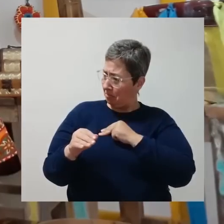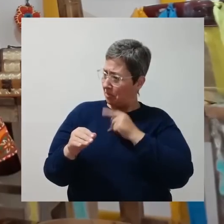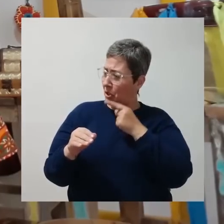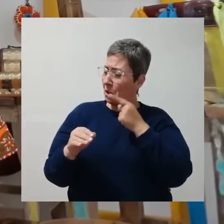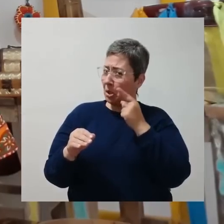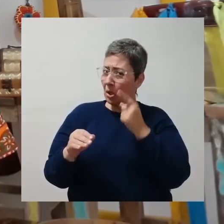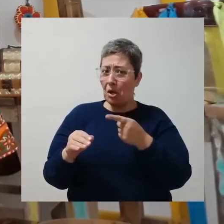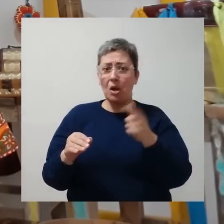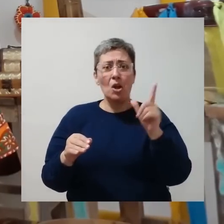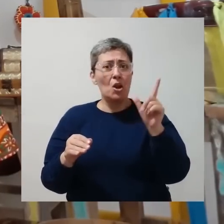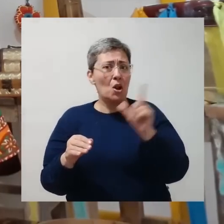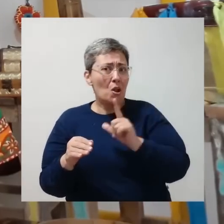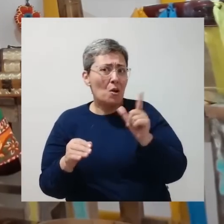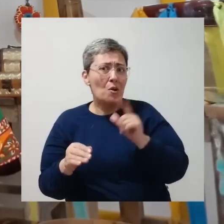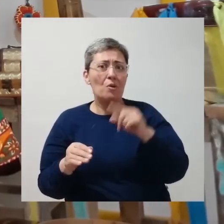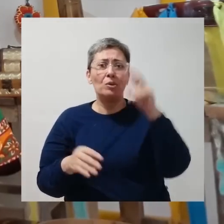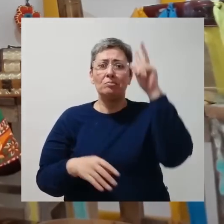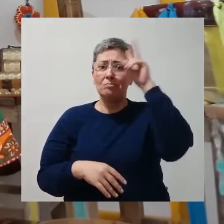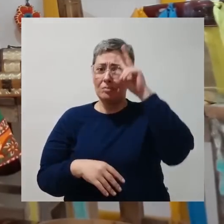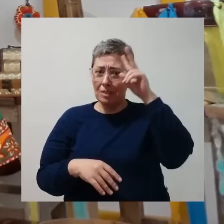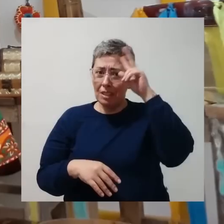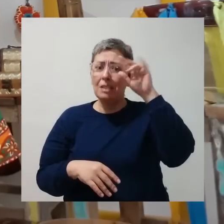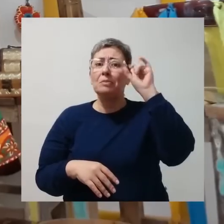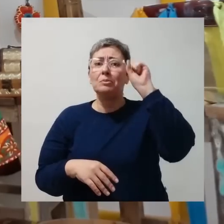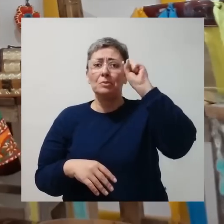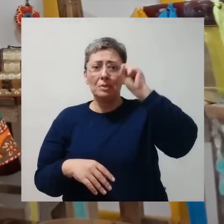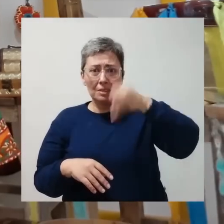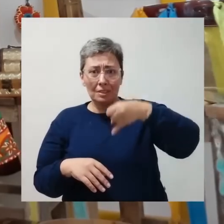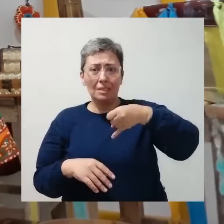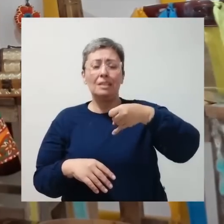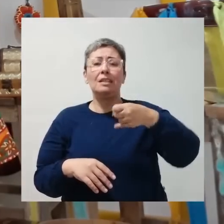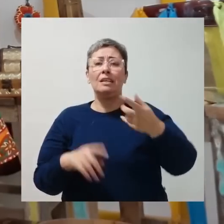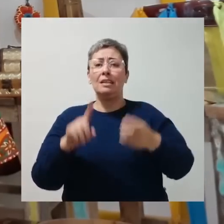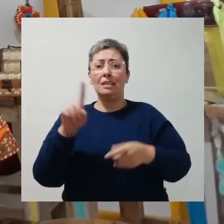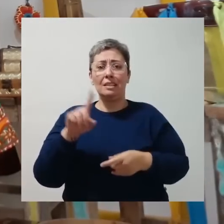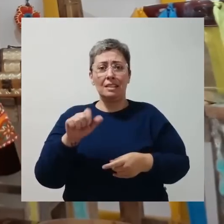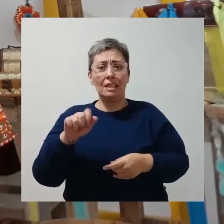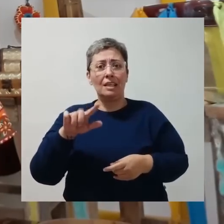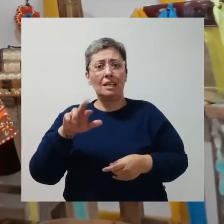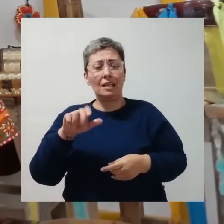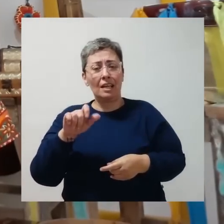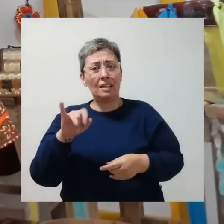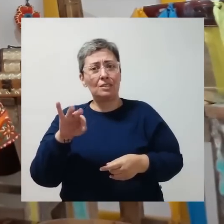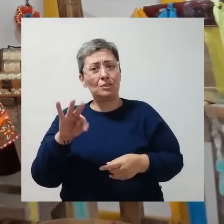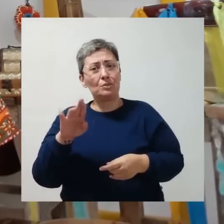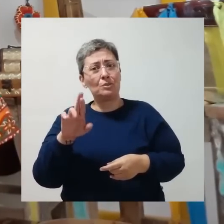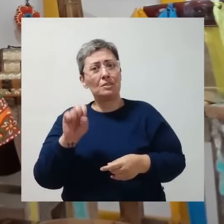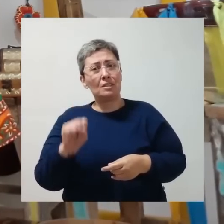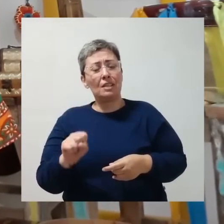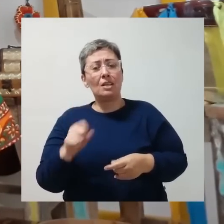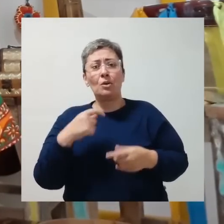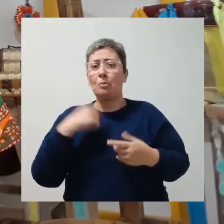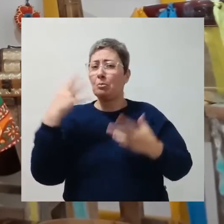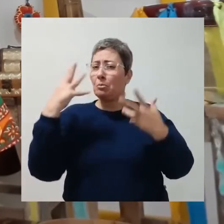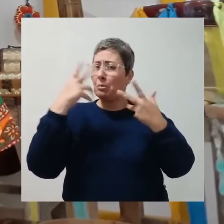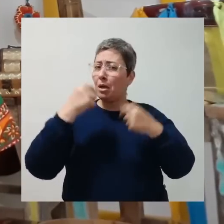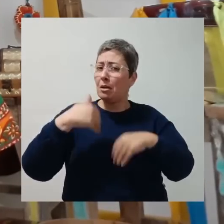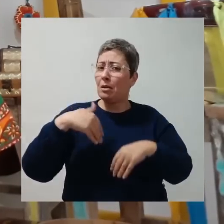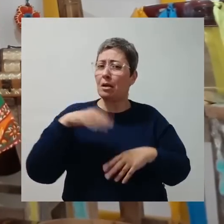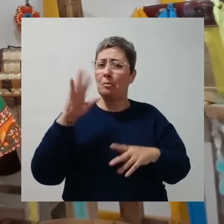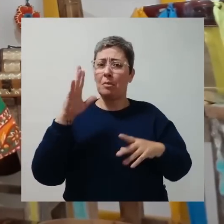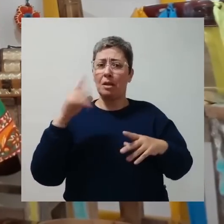disse: mas é claro que eu me lembro de Zaratustra e como ele está mais